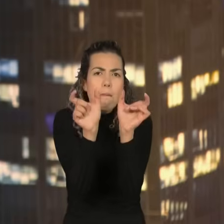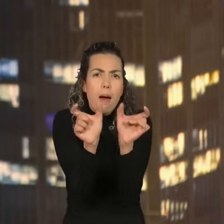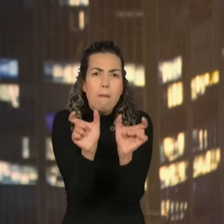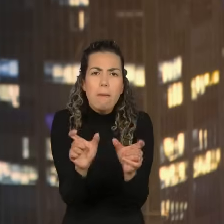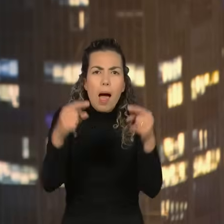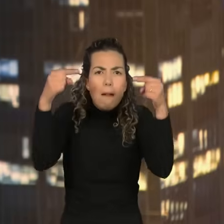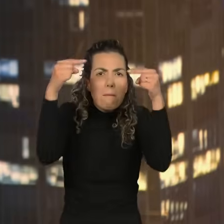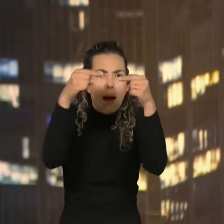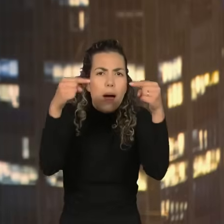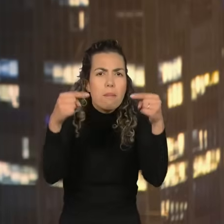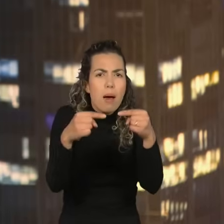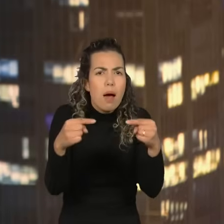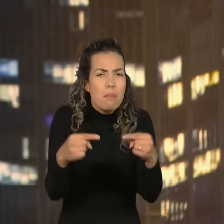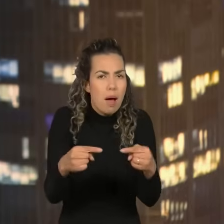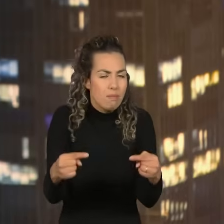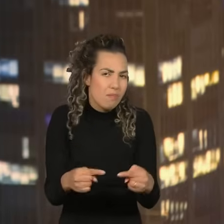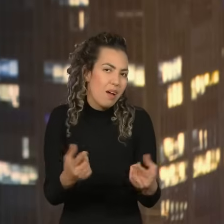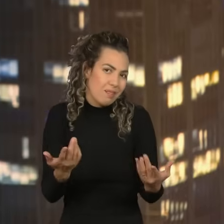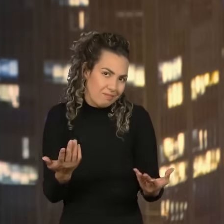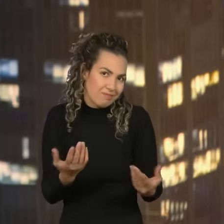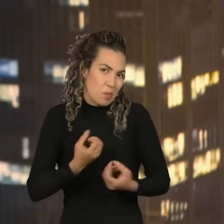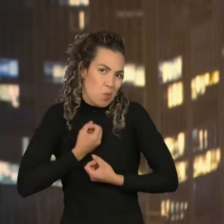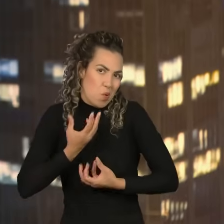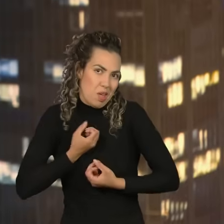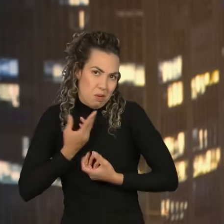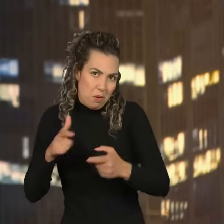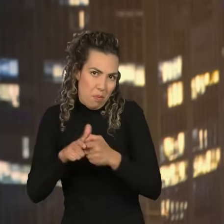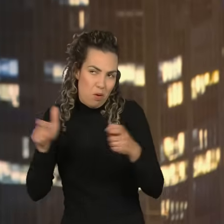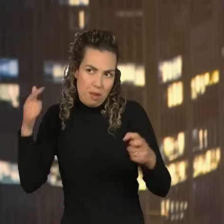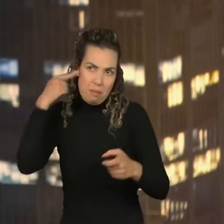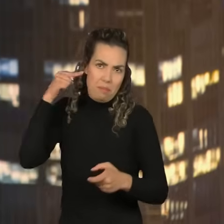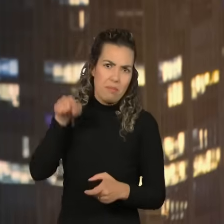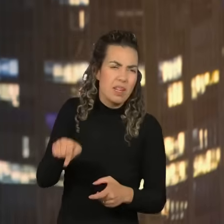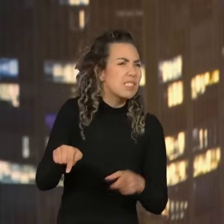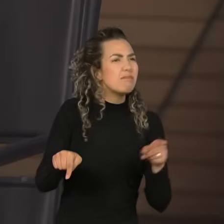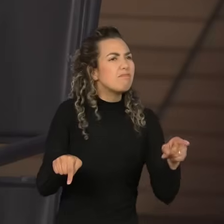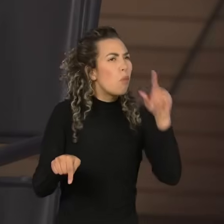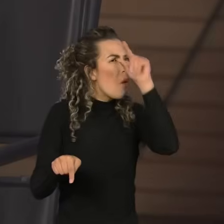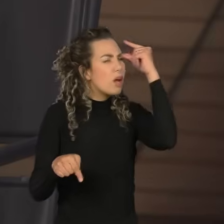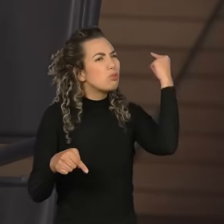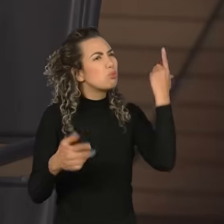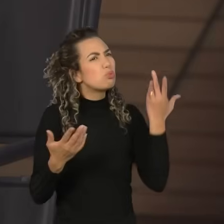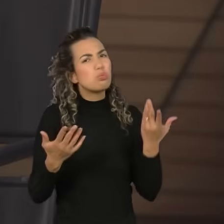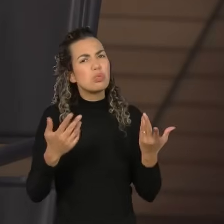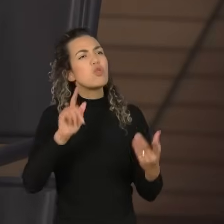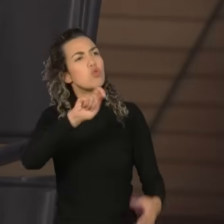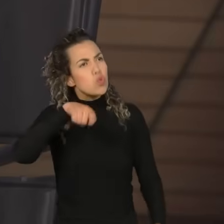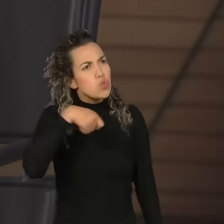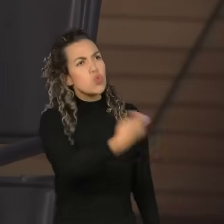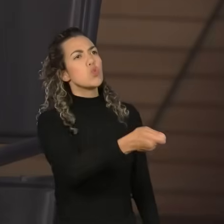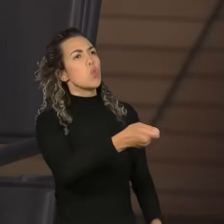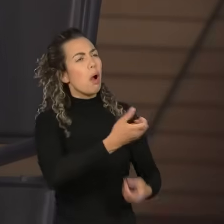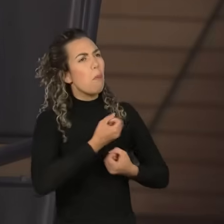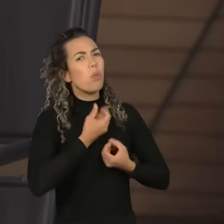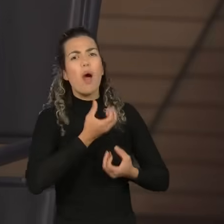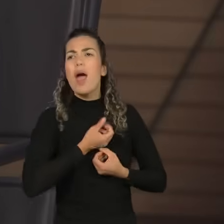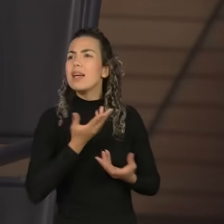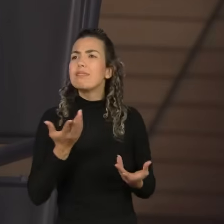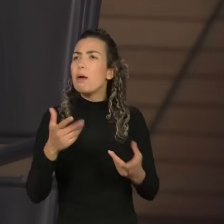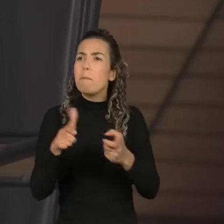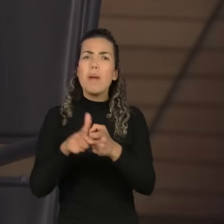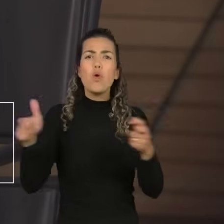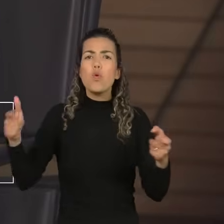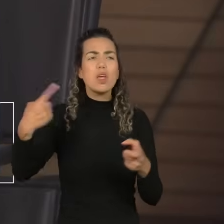Por que muitas vezes não se reconhece Cazuza como poeta? Eu acho que é difícil